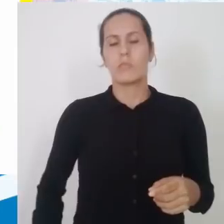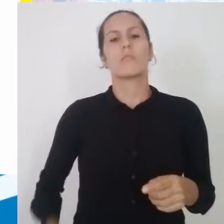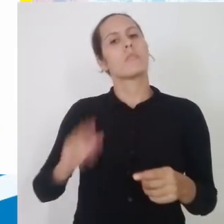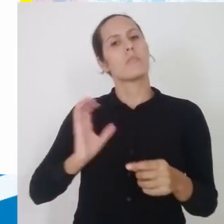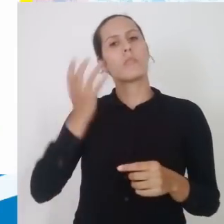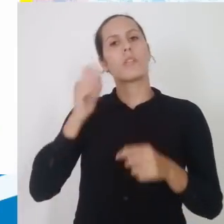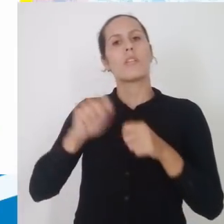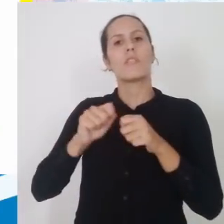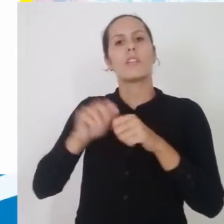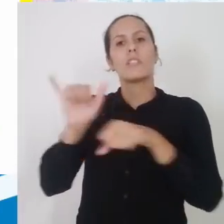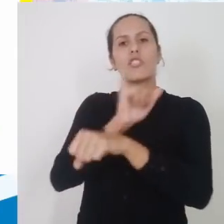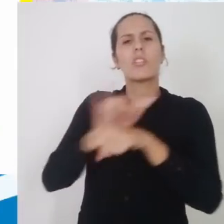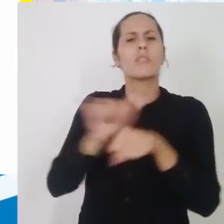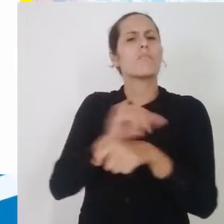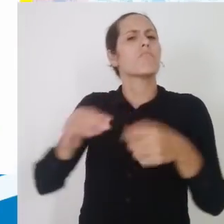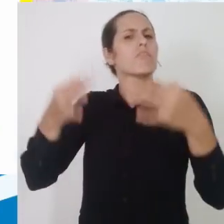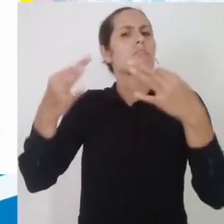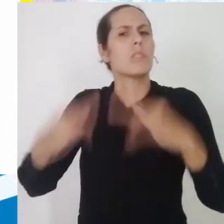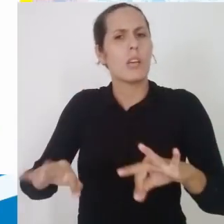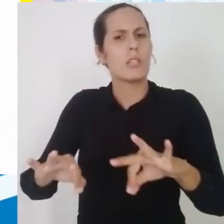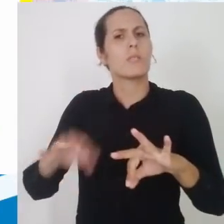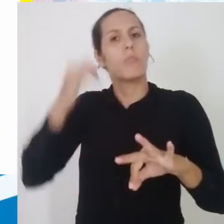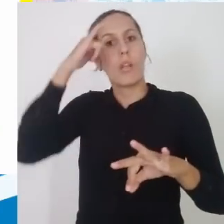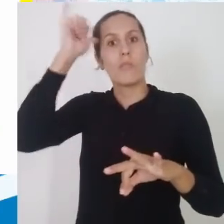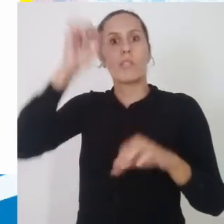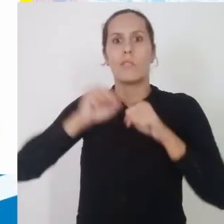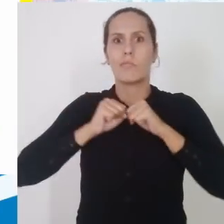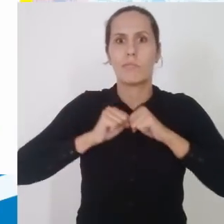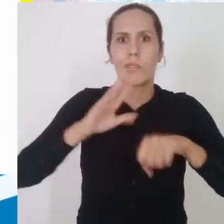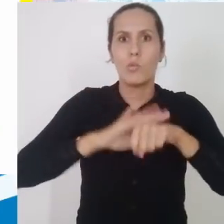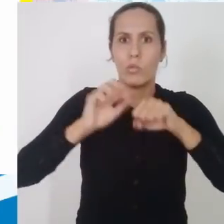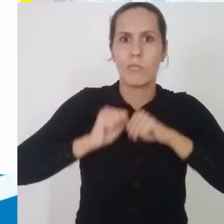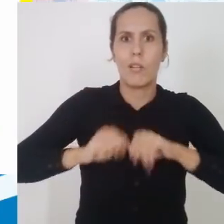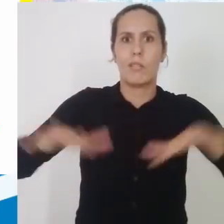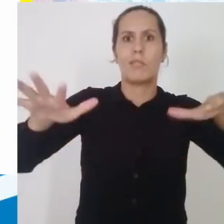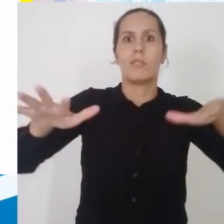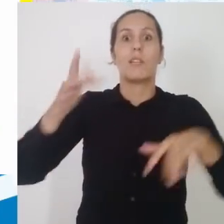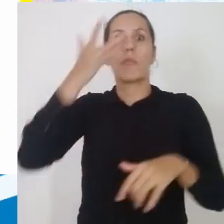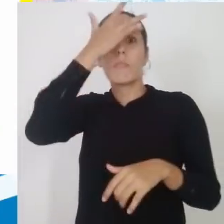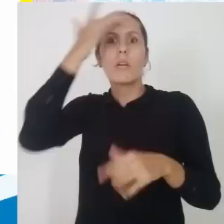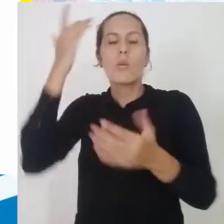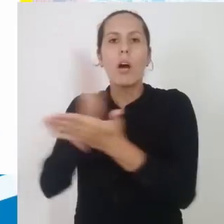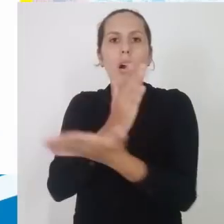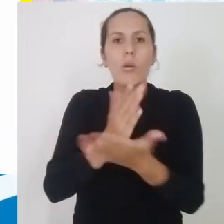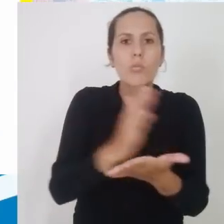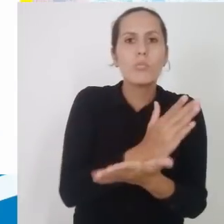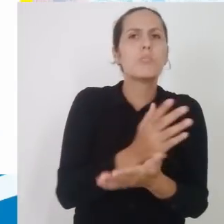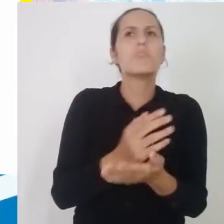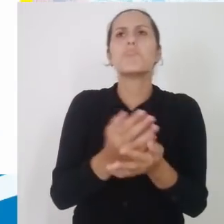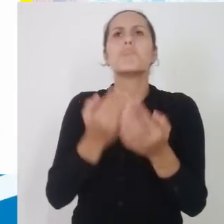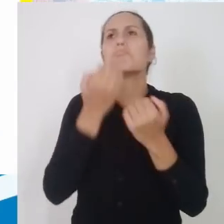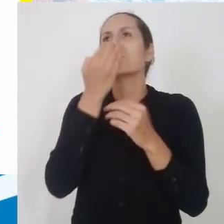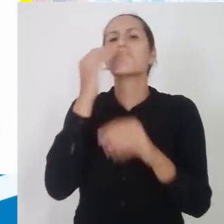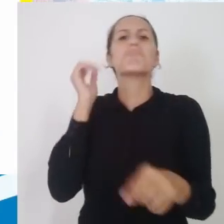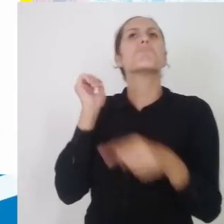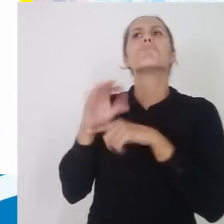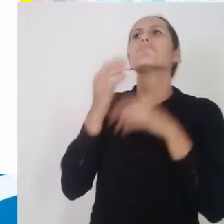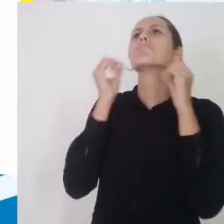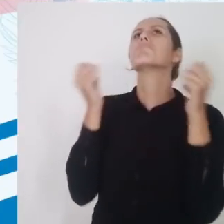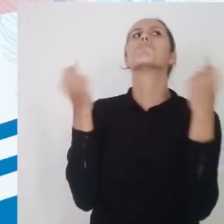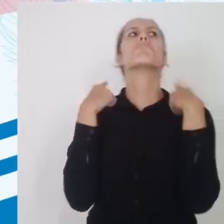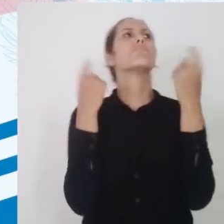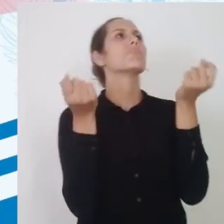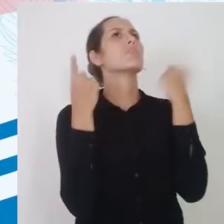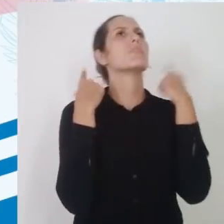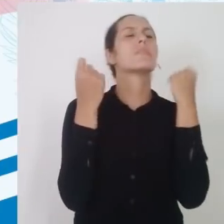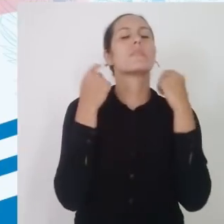não respeitaram as atitudes e, no final, ela faz um apelo, um pedido para você que pode ficar